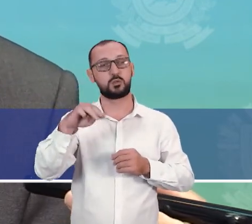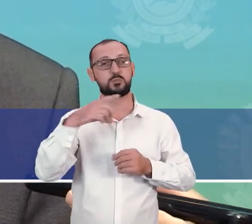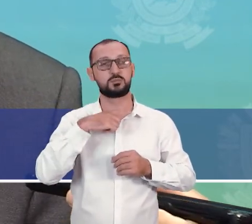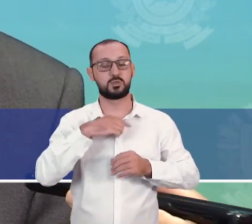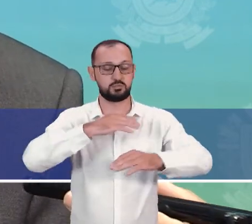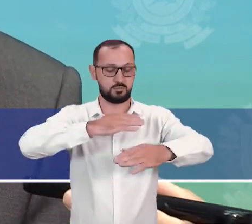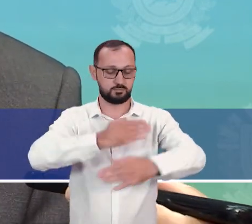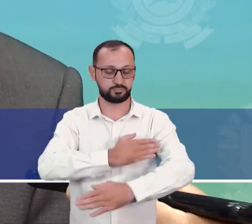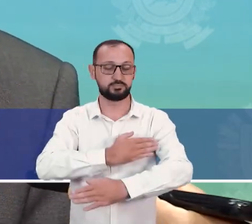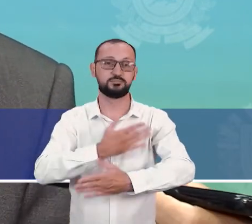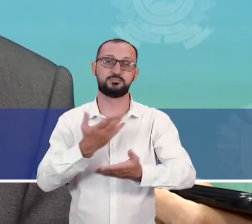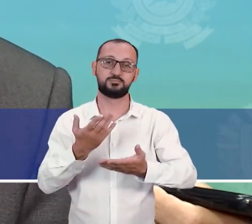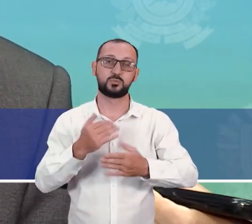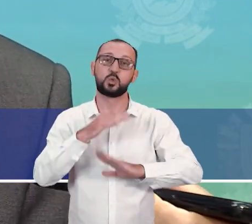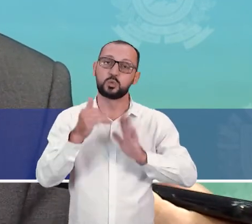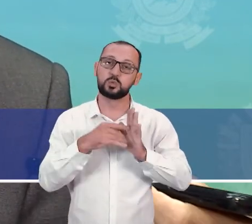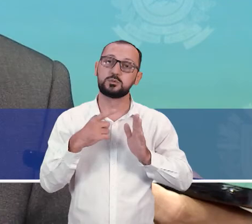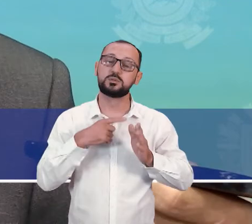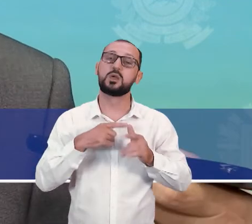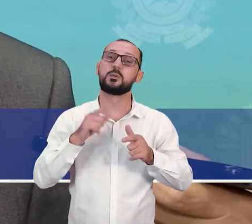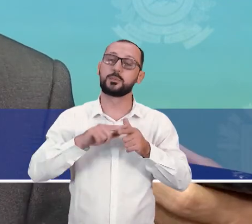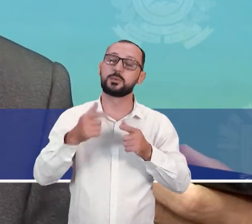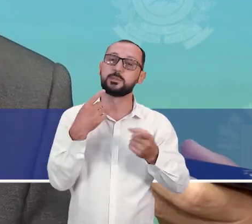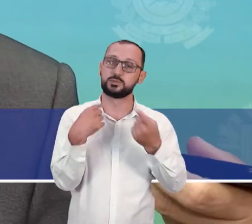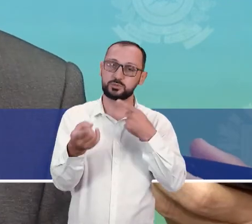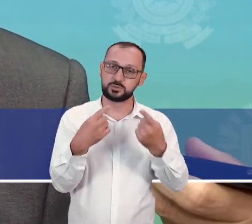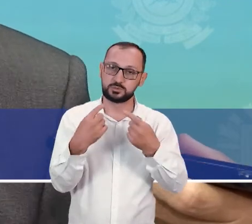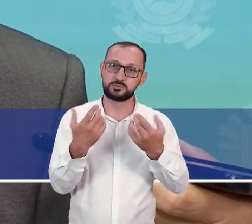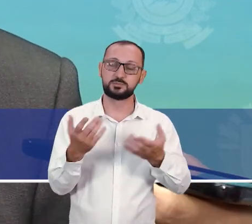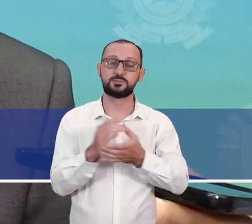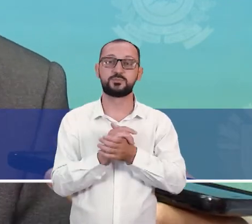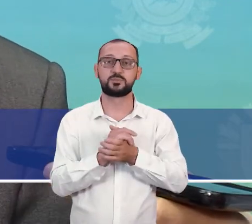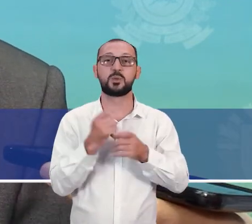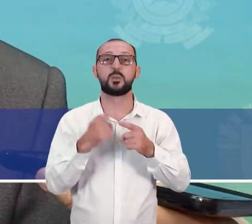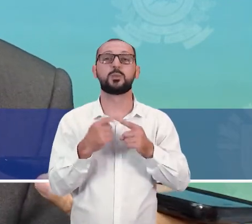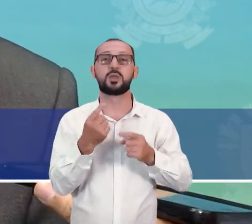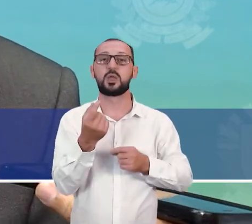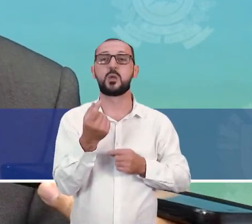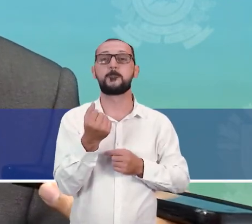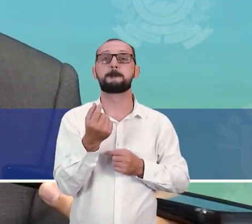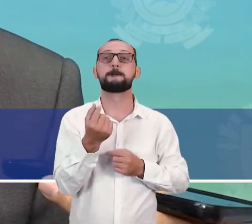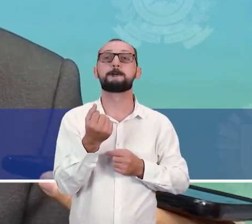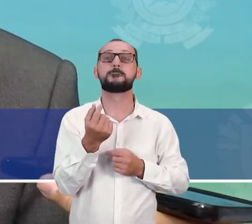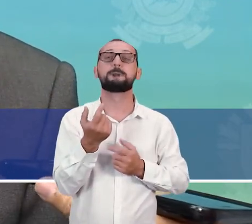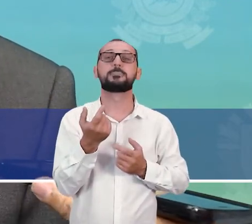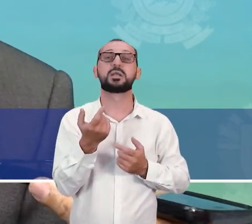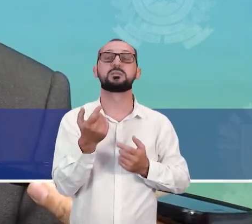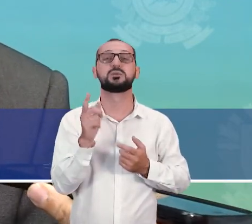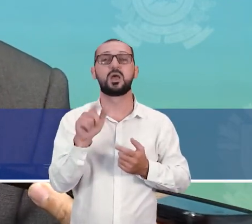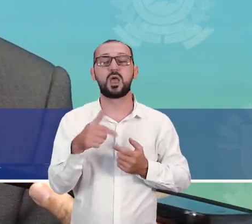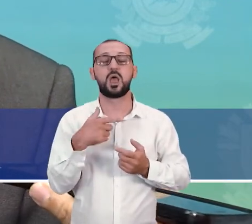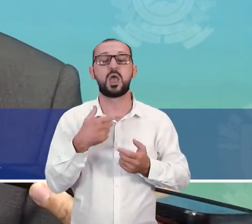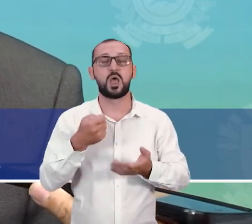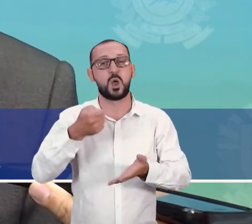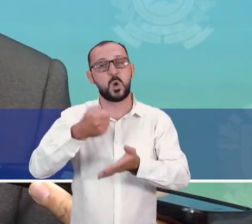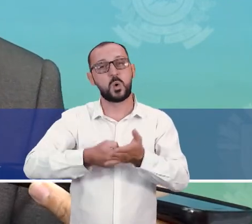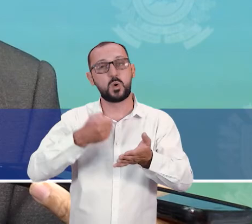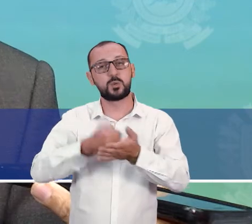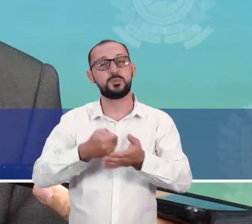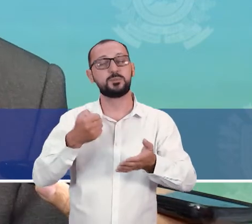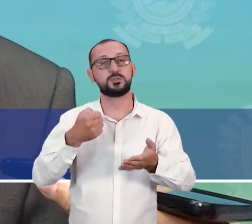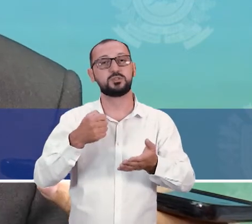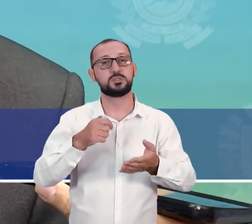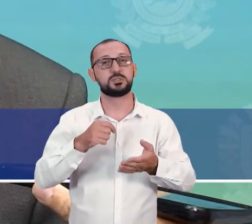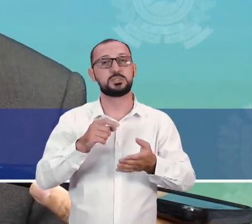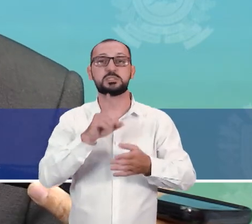estão duplicados. Tudo isso provoca uma grande discussão, uma vez que a tarifa ela encontra sendo cobrada